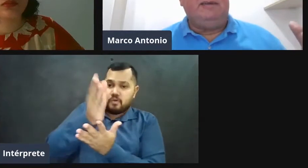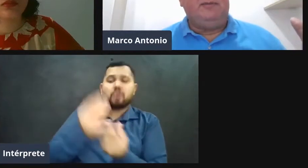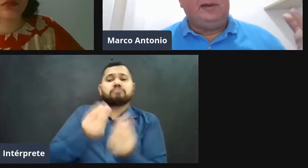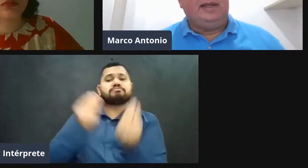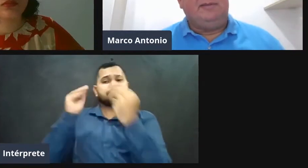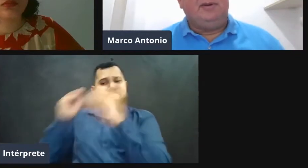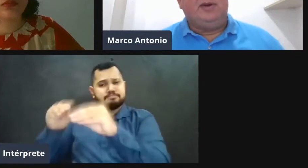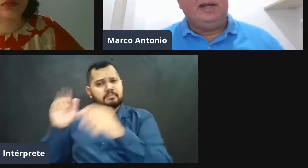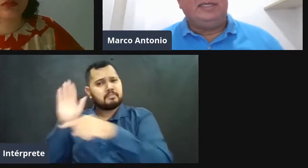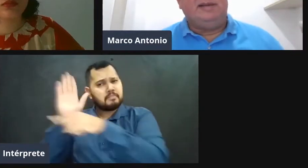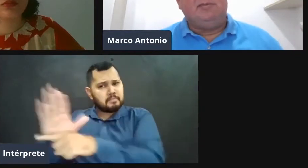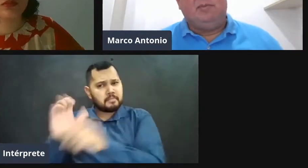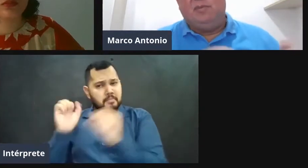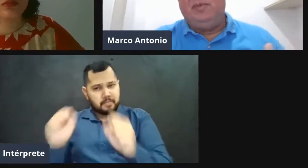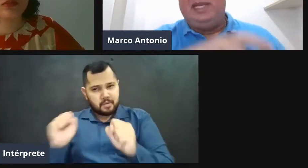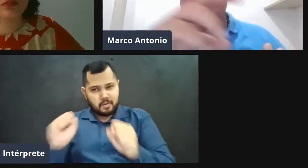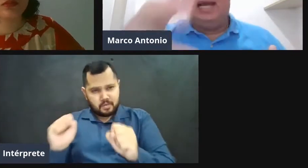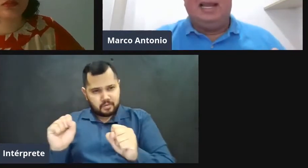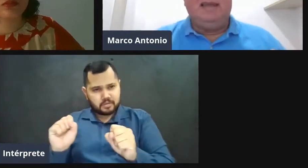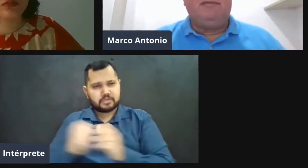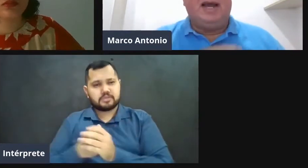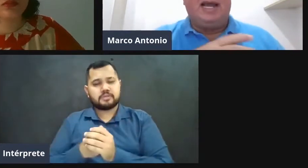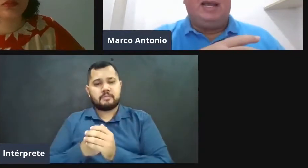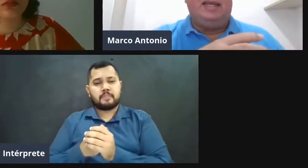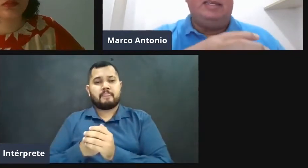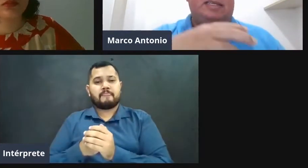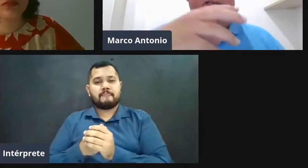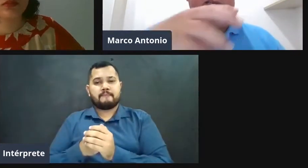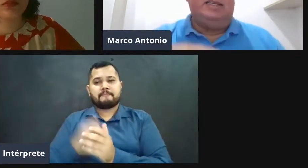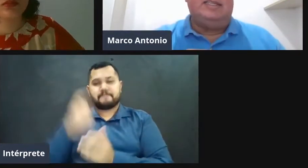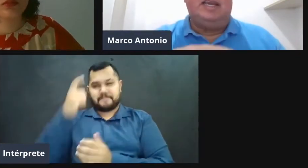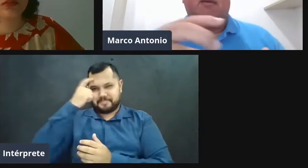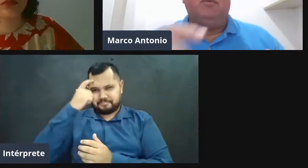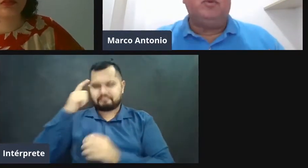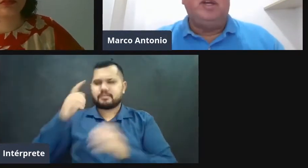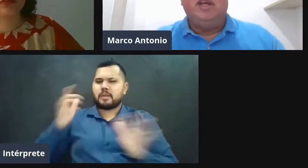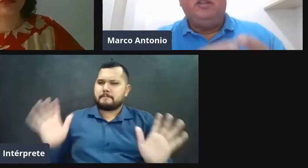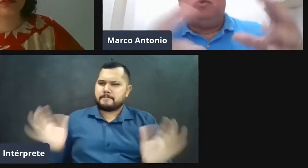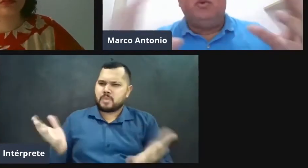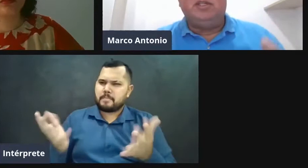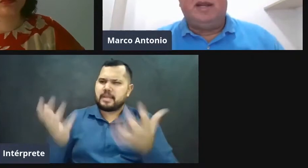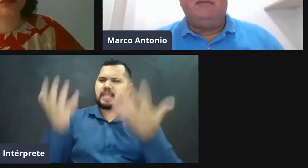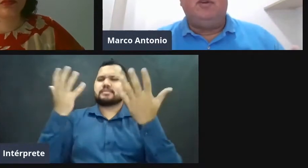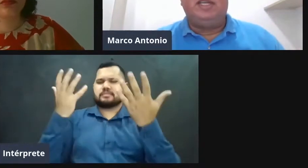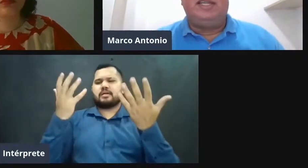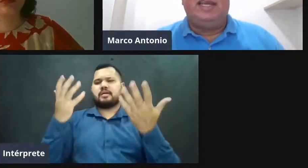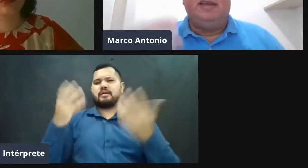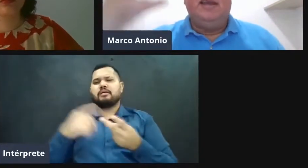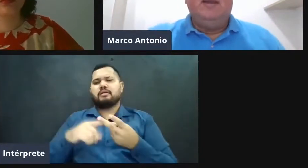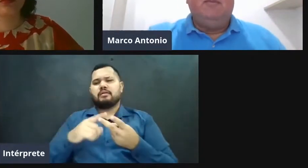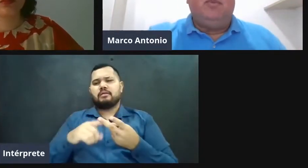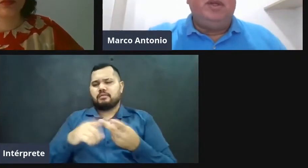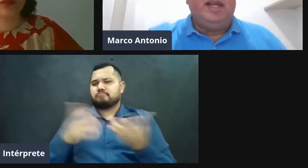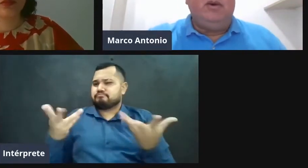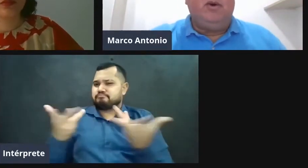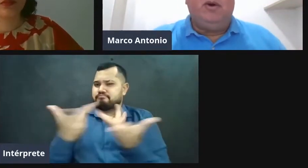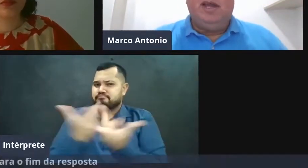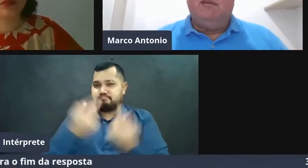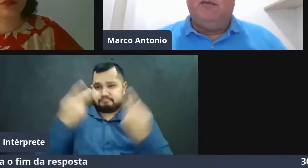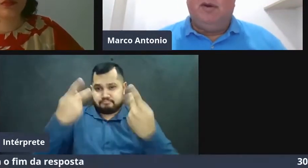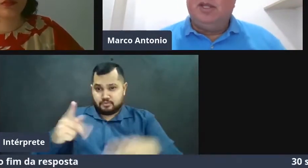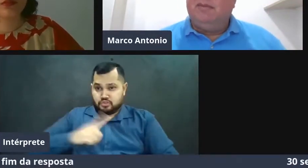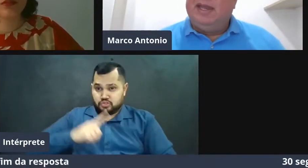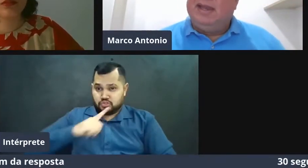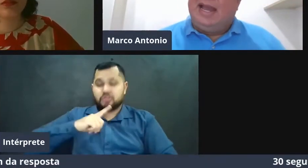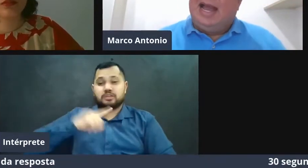de assim, mobilizar, levar esse arcabouço de coisas maravilhosas que já tem aqui para o